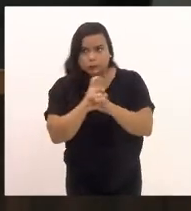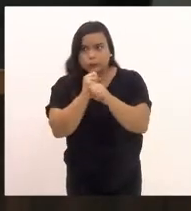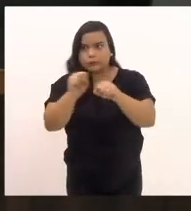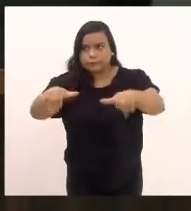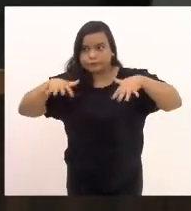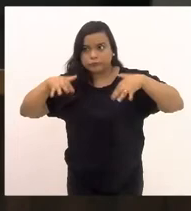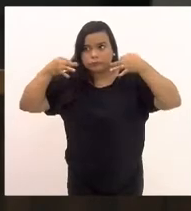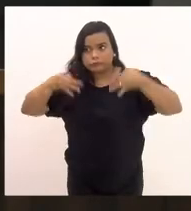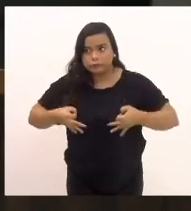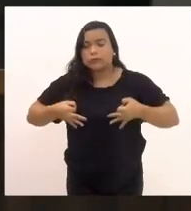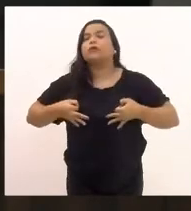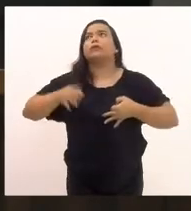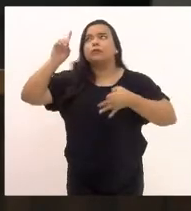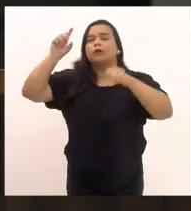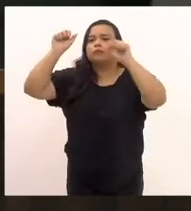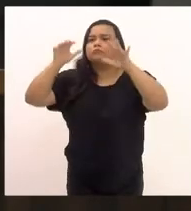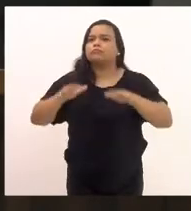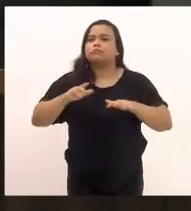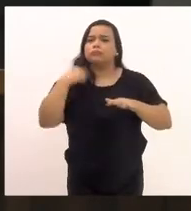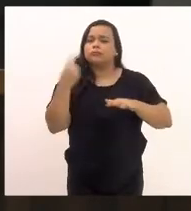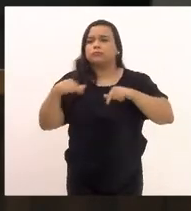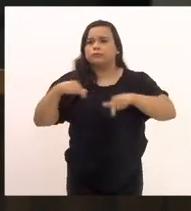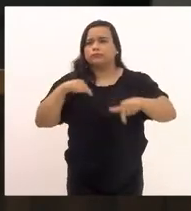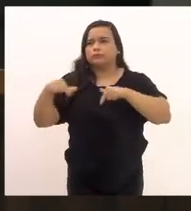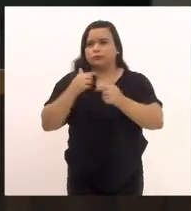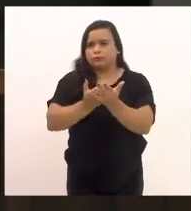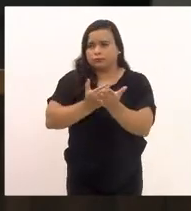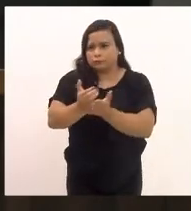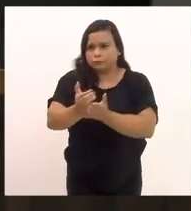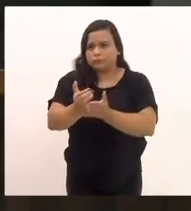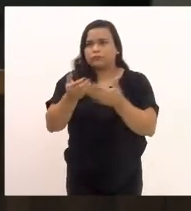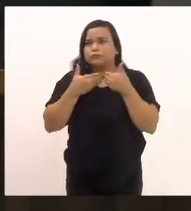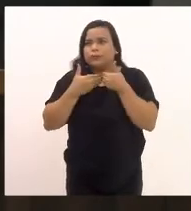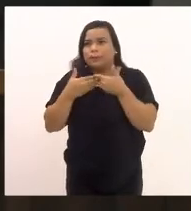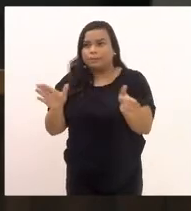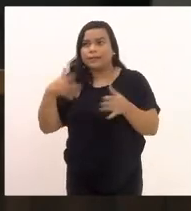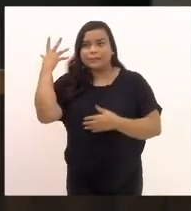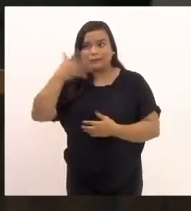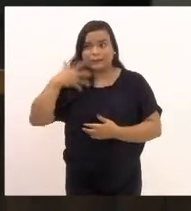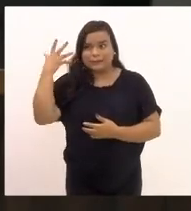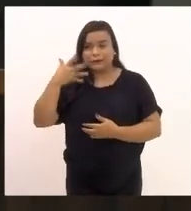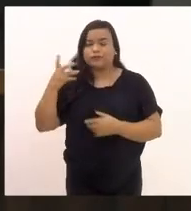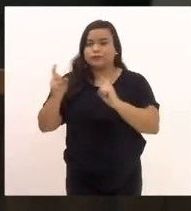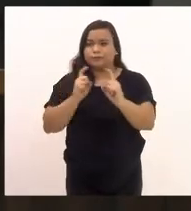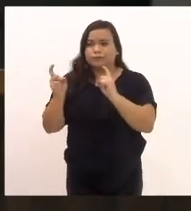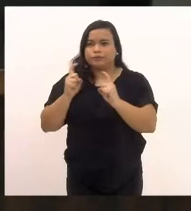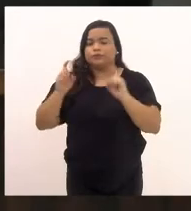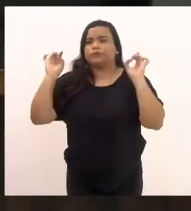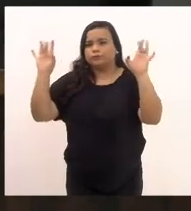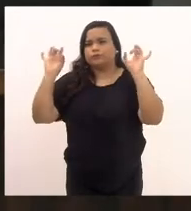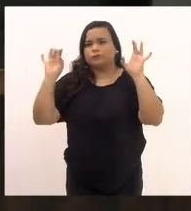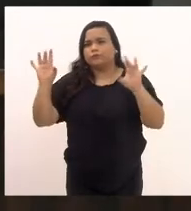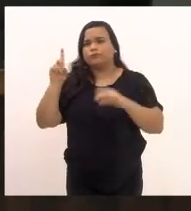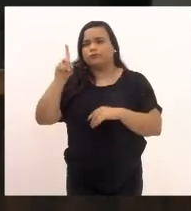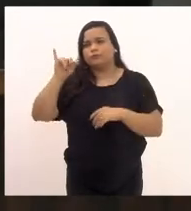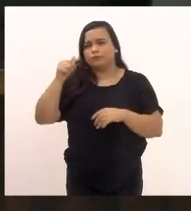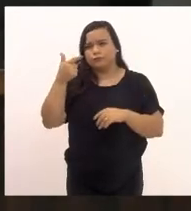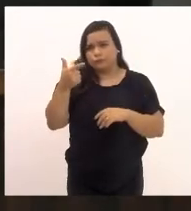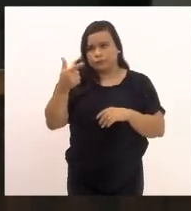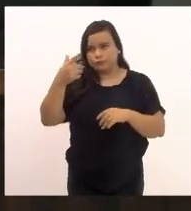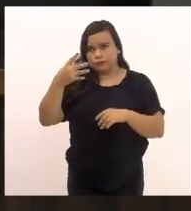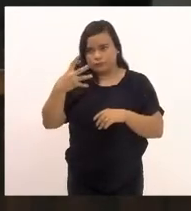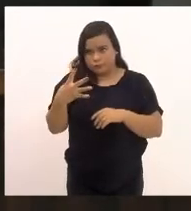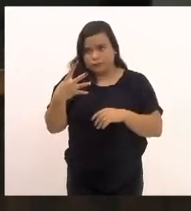proteção de Deus, iniciamos os nossos trabalhos. Está aberta a primeira sessão extraordinária do dia 24 de fevereiro